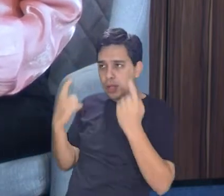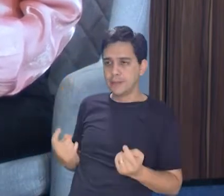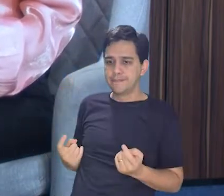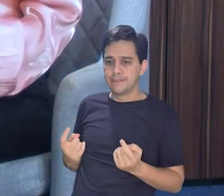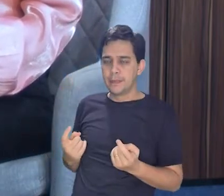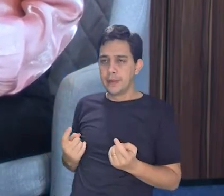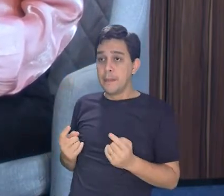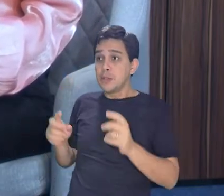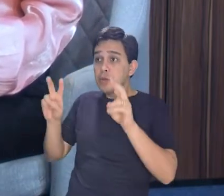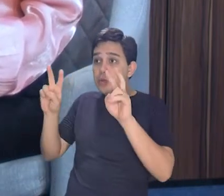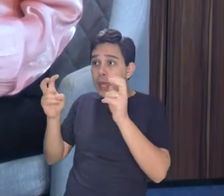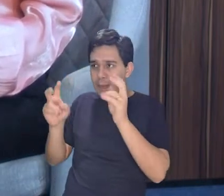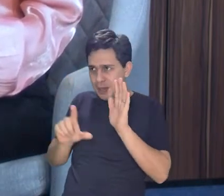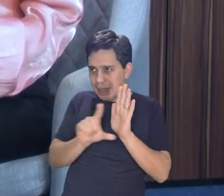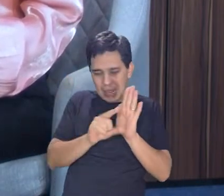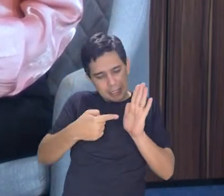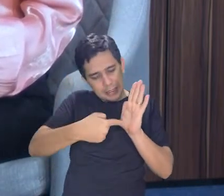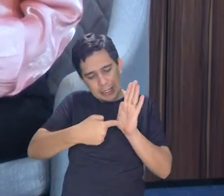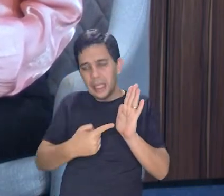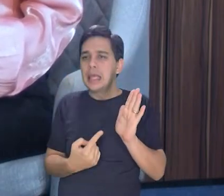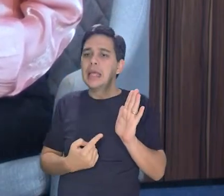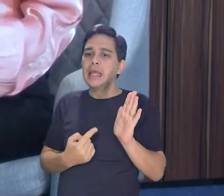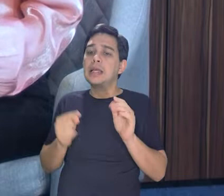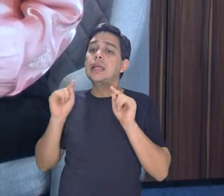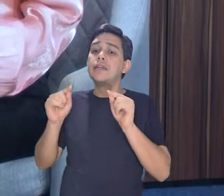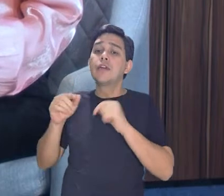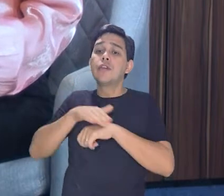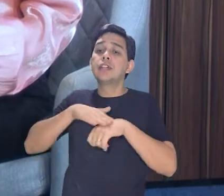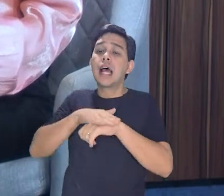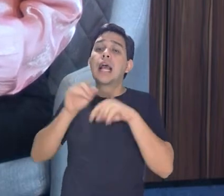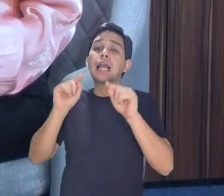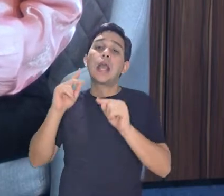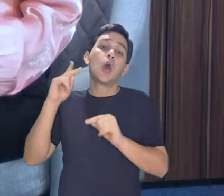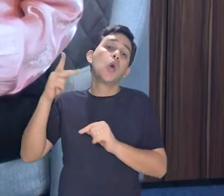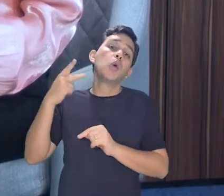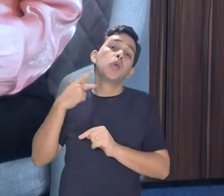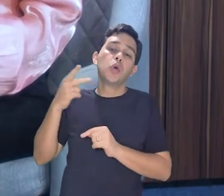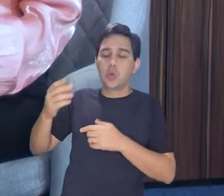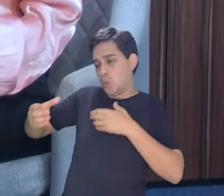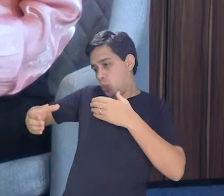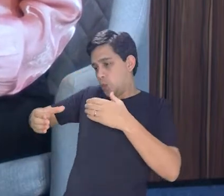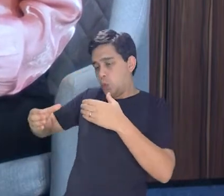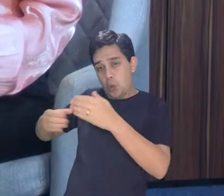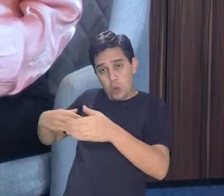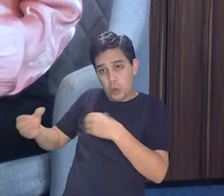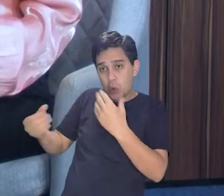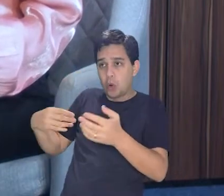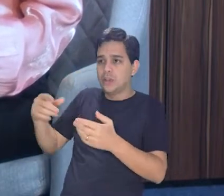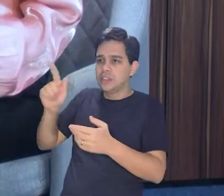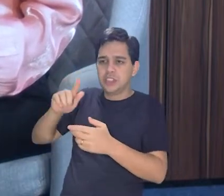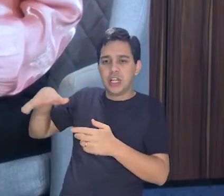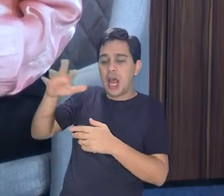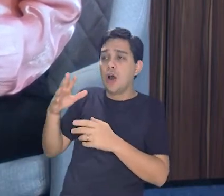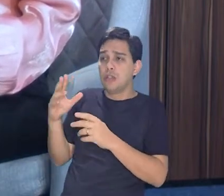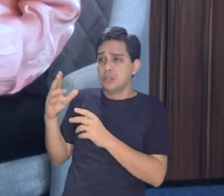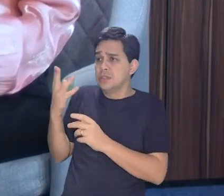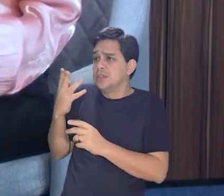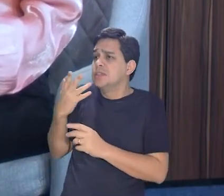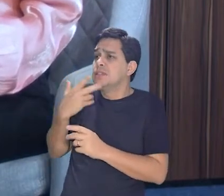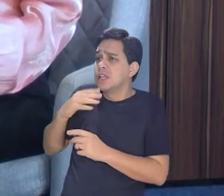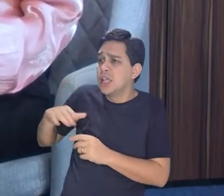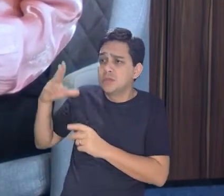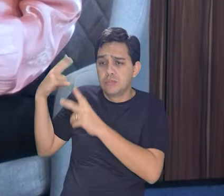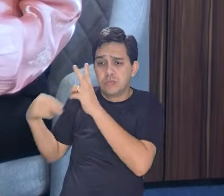iremos conversar com o promotor e coordenador do Centro de Apoio Operacional das Promotorias de Justiça da Infância e da